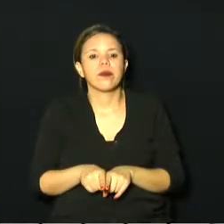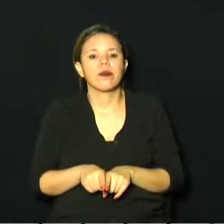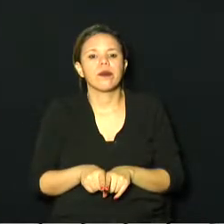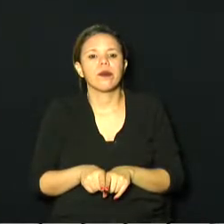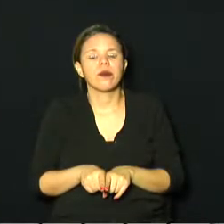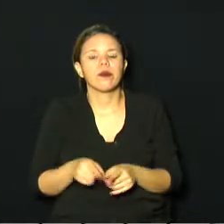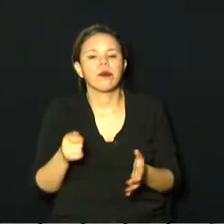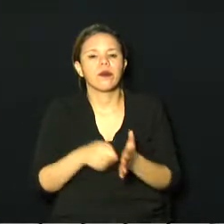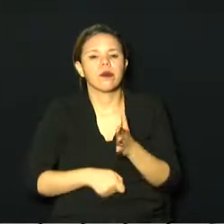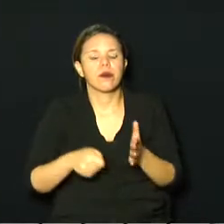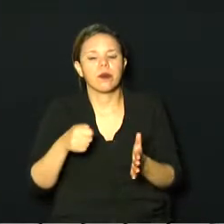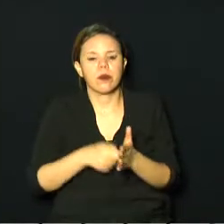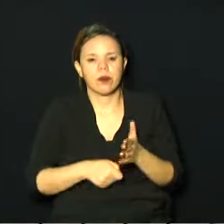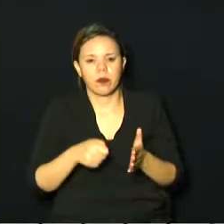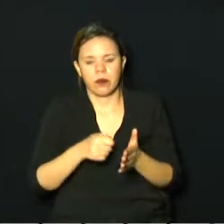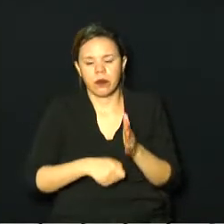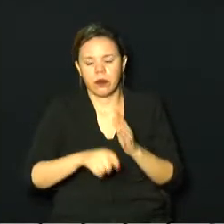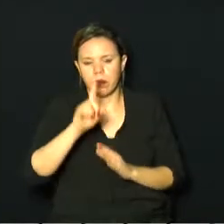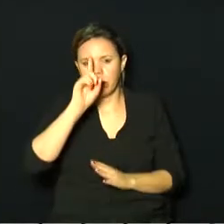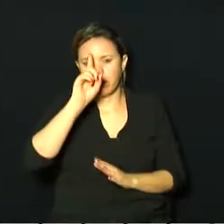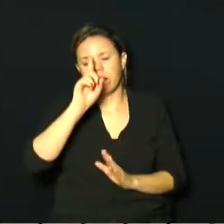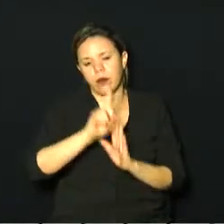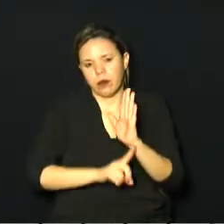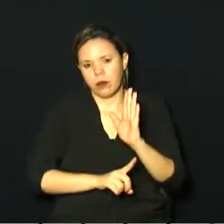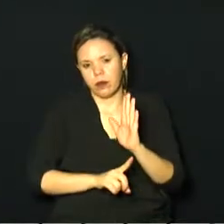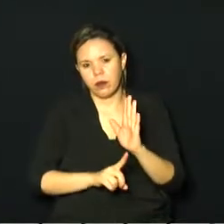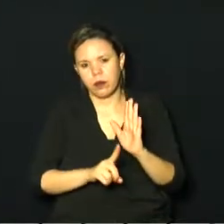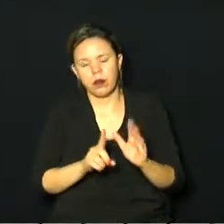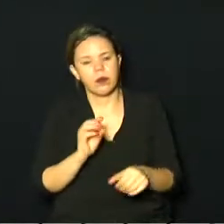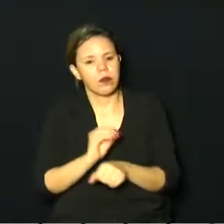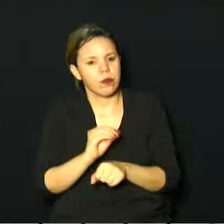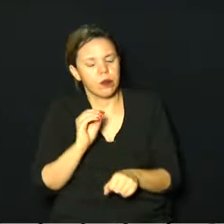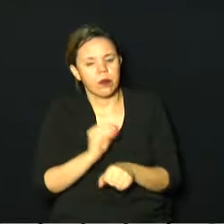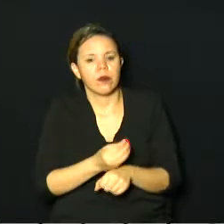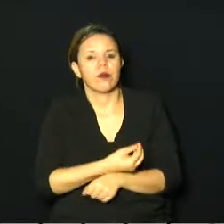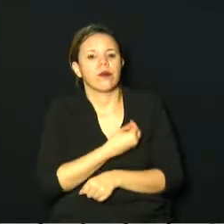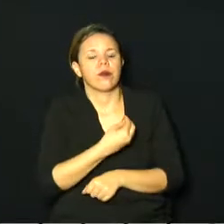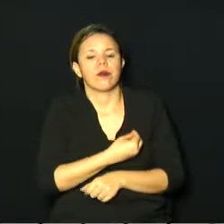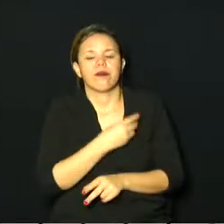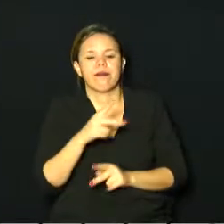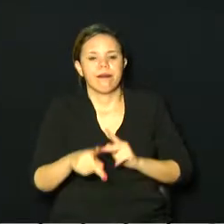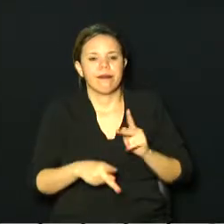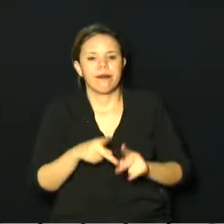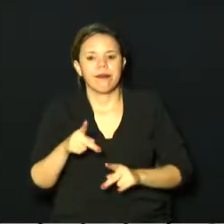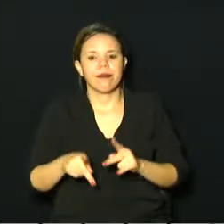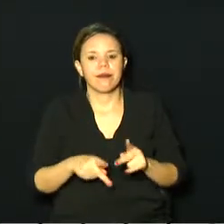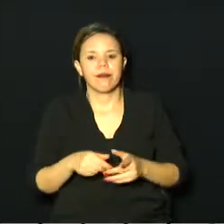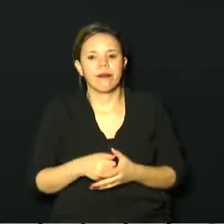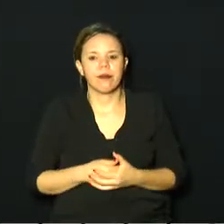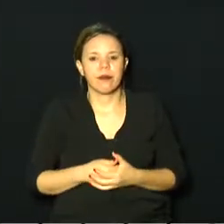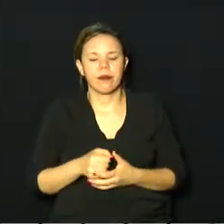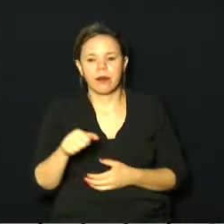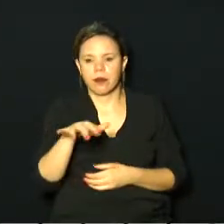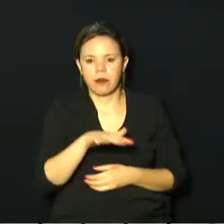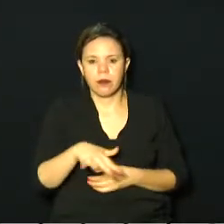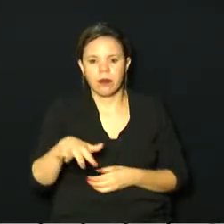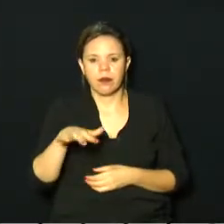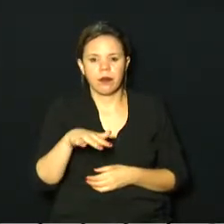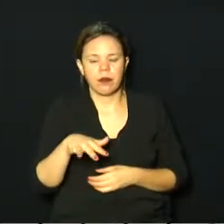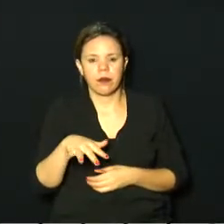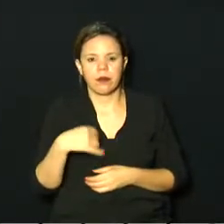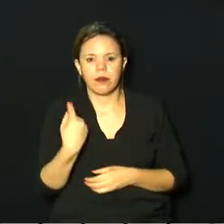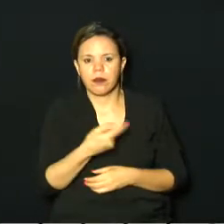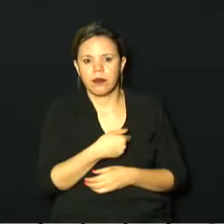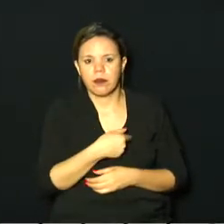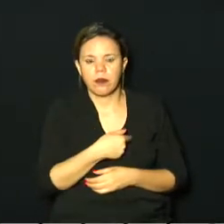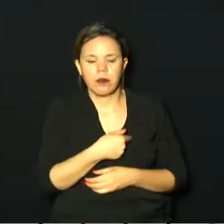de lutar pela garantia de direito, lutar pela proteção e pela vida das pessoas em geral. E nós, então,